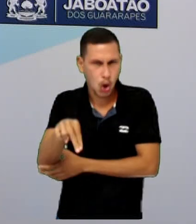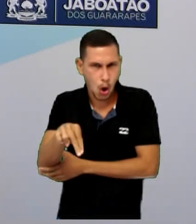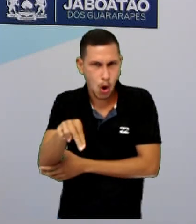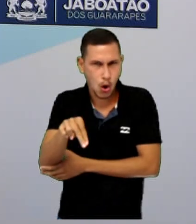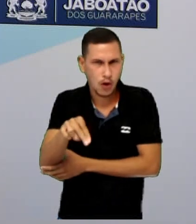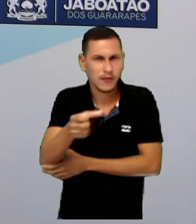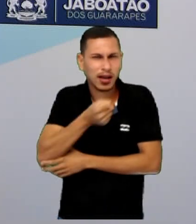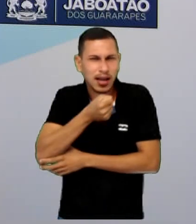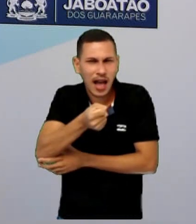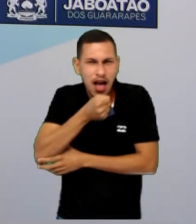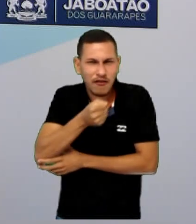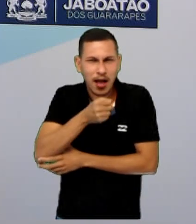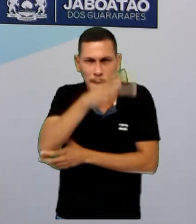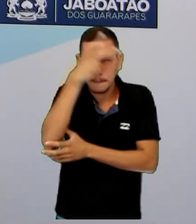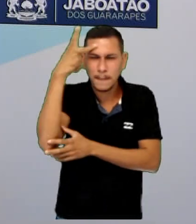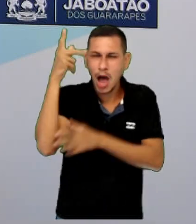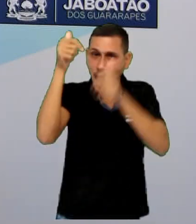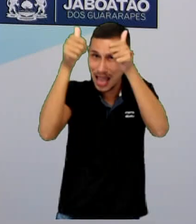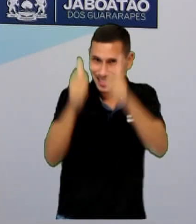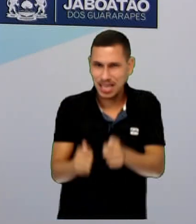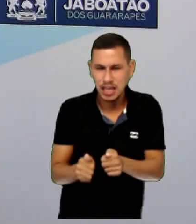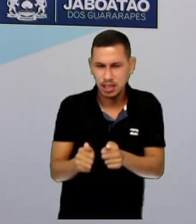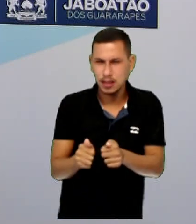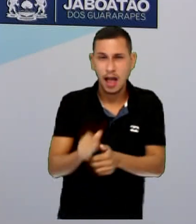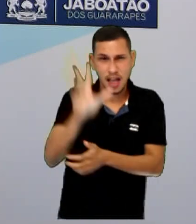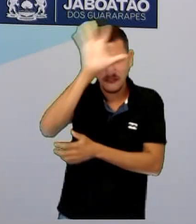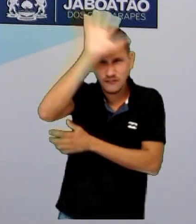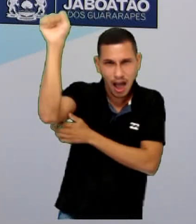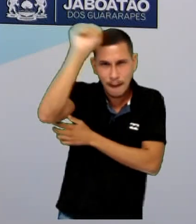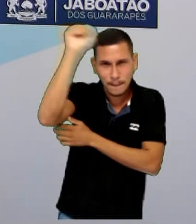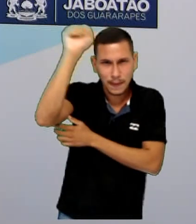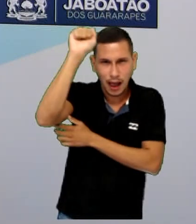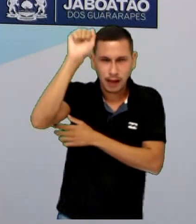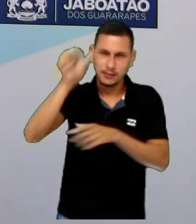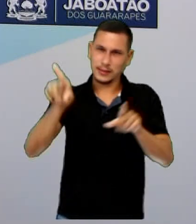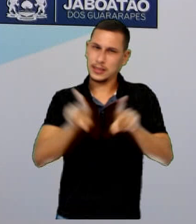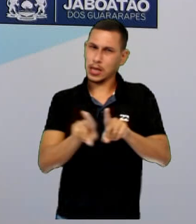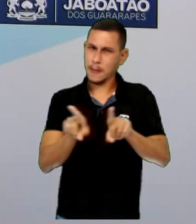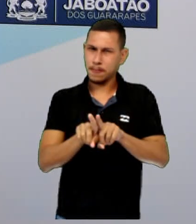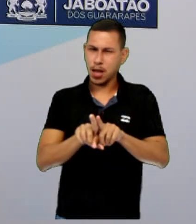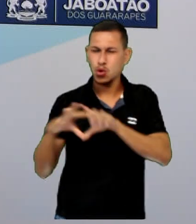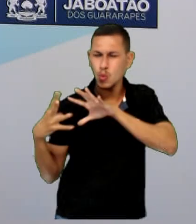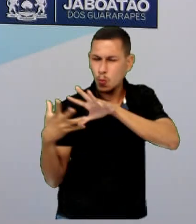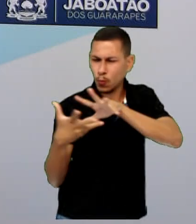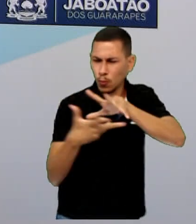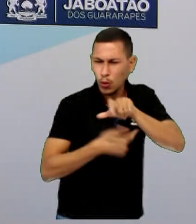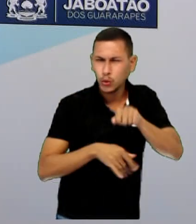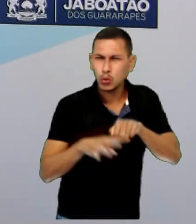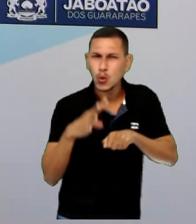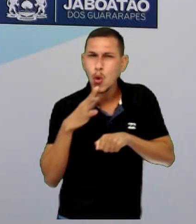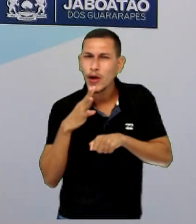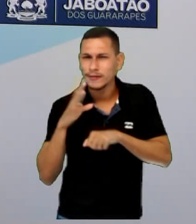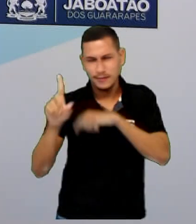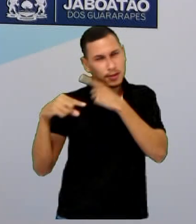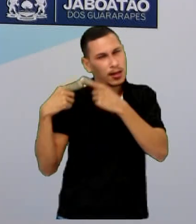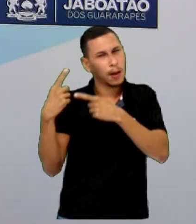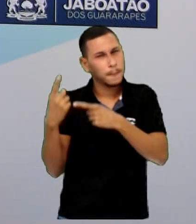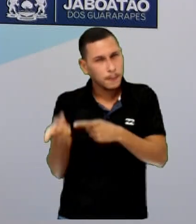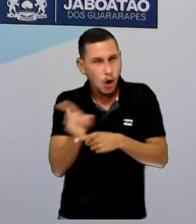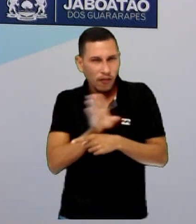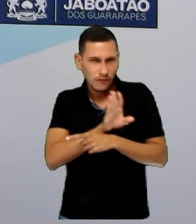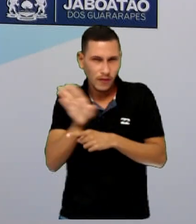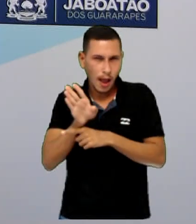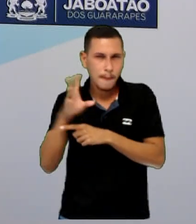por muitos artistas famosos e sua fama ficou mundialmente conhecida depois que ele vai para a